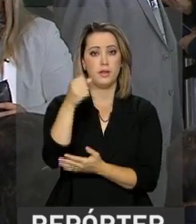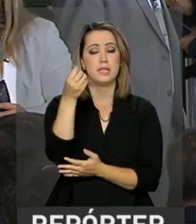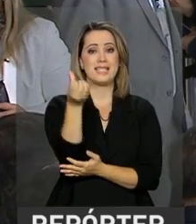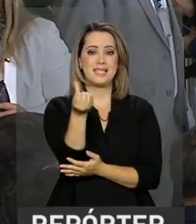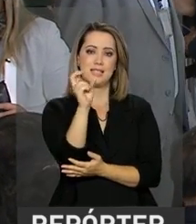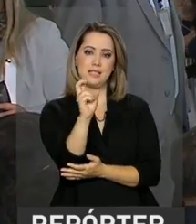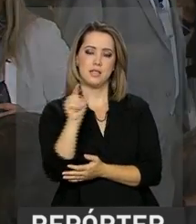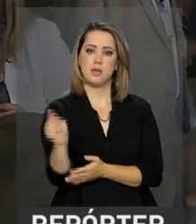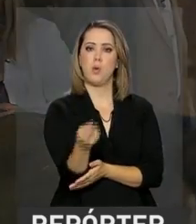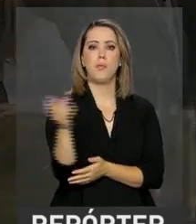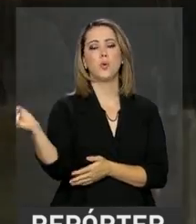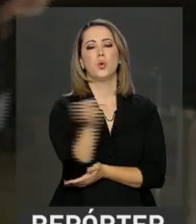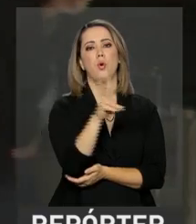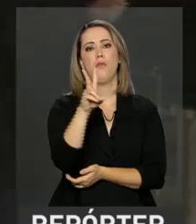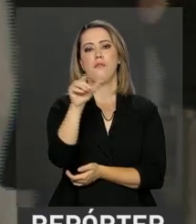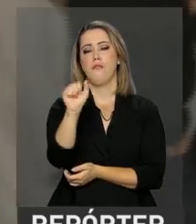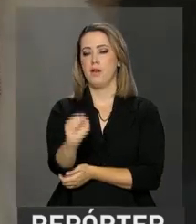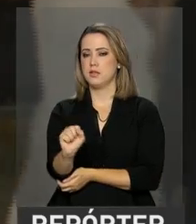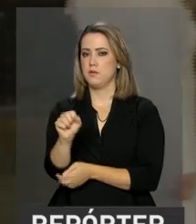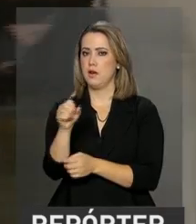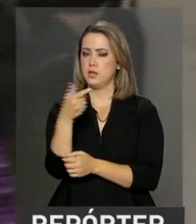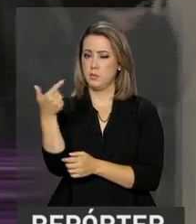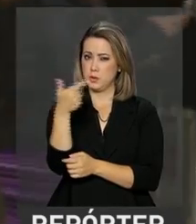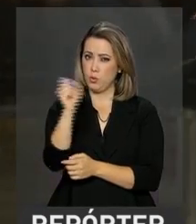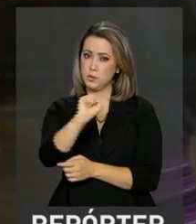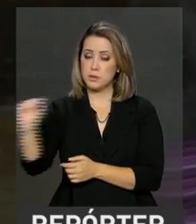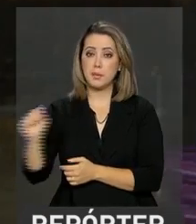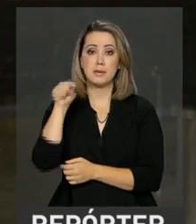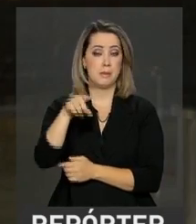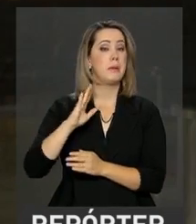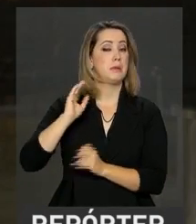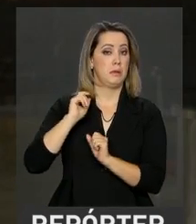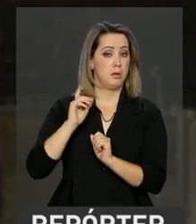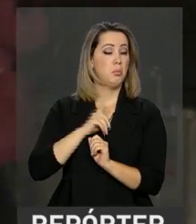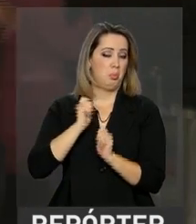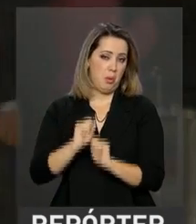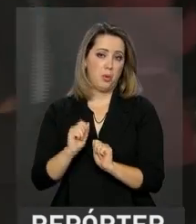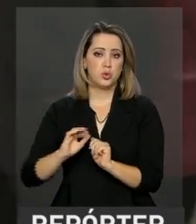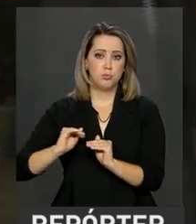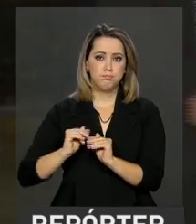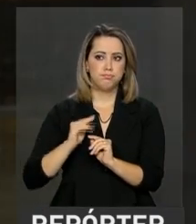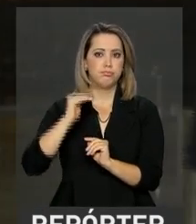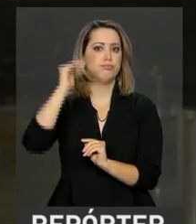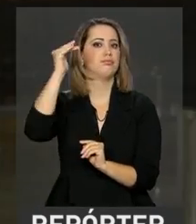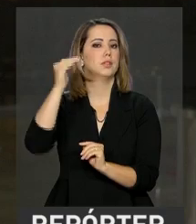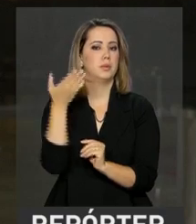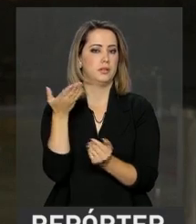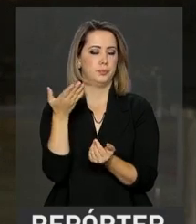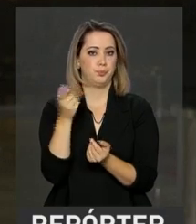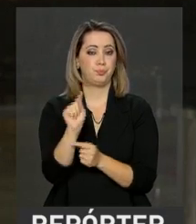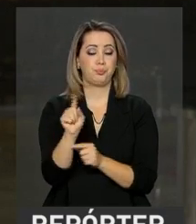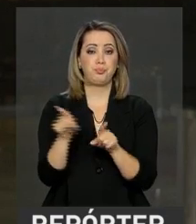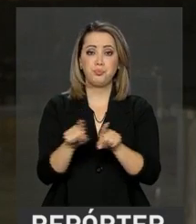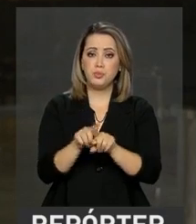75.000 vagas para o segundo semestre mas esse número deve aumentar Além disso durante a cer também